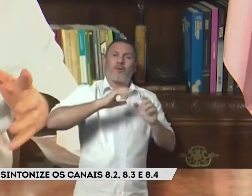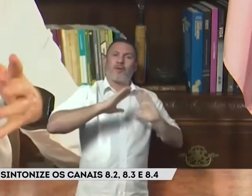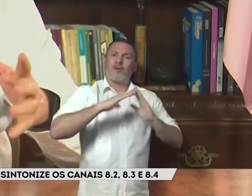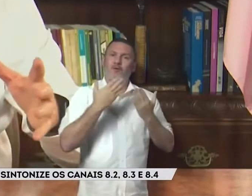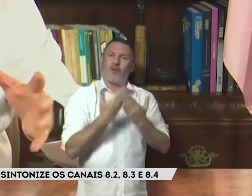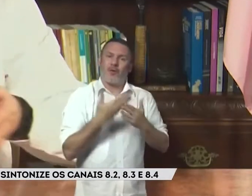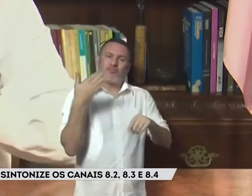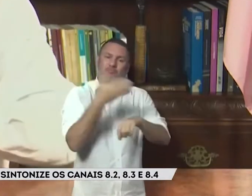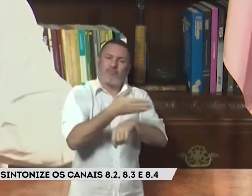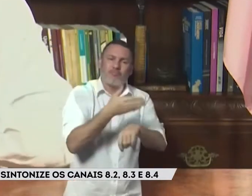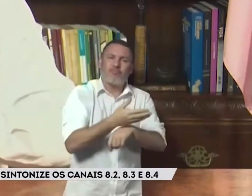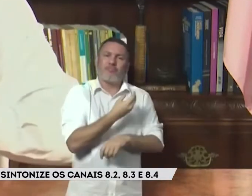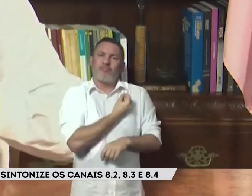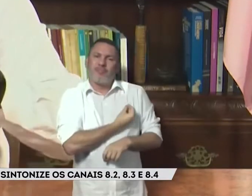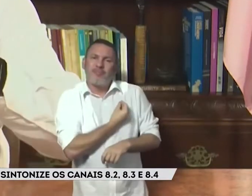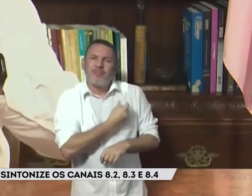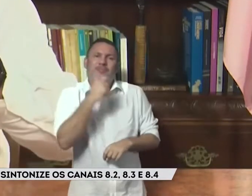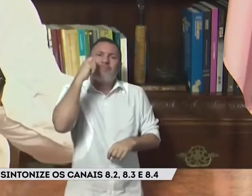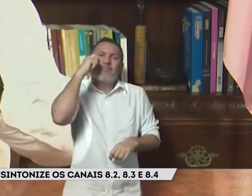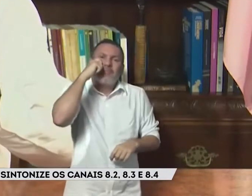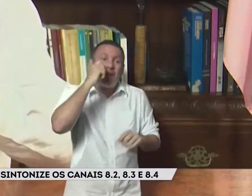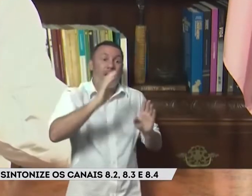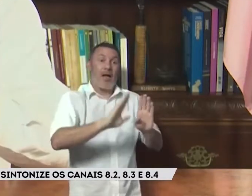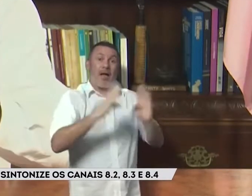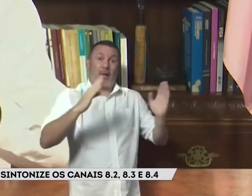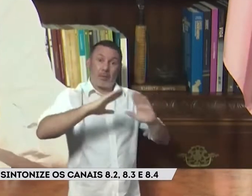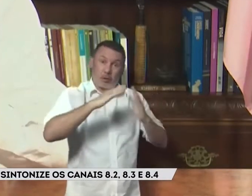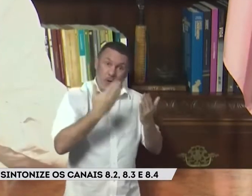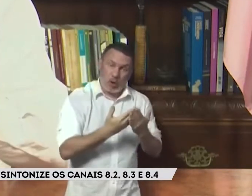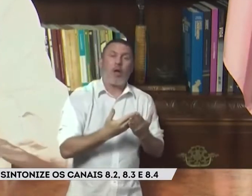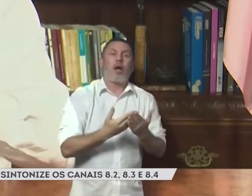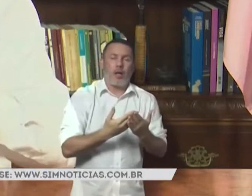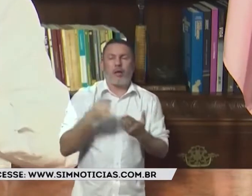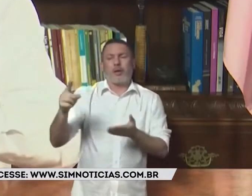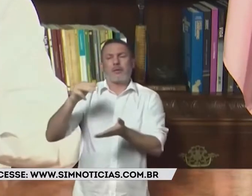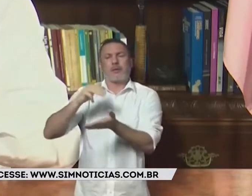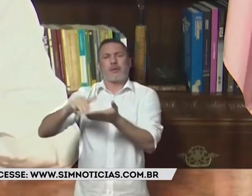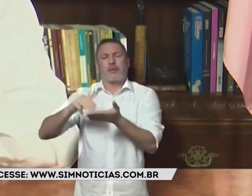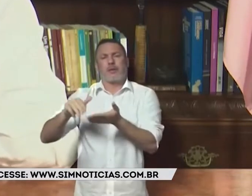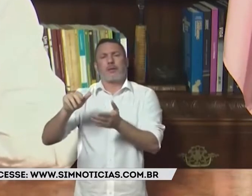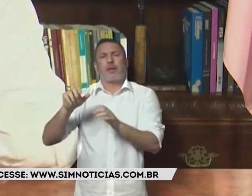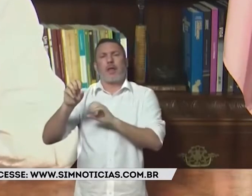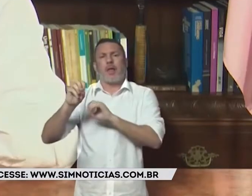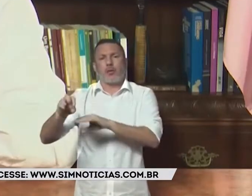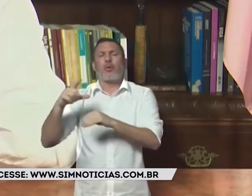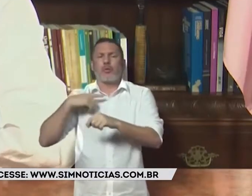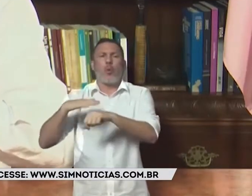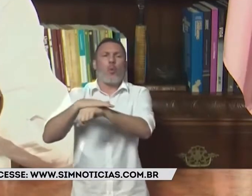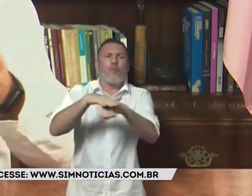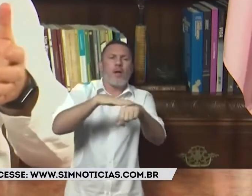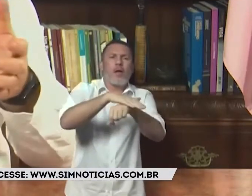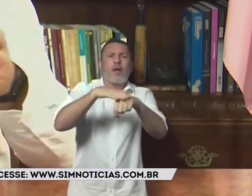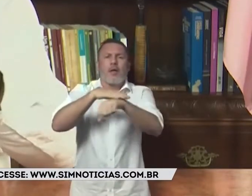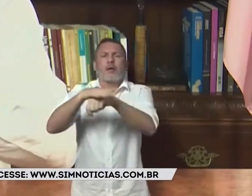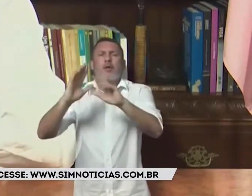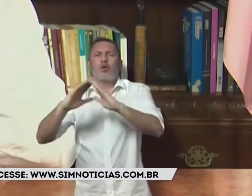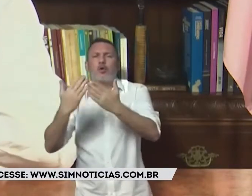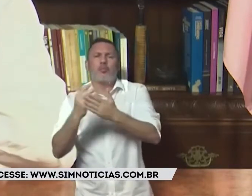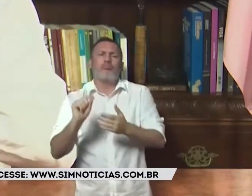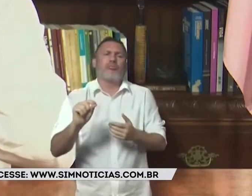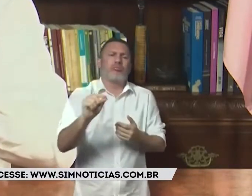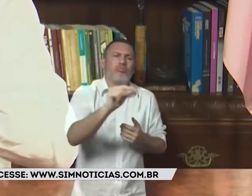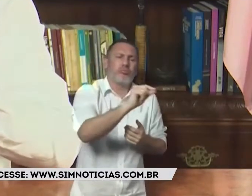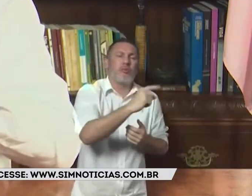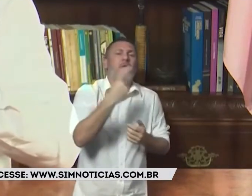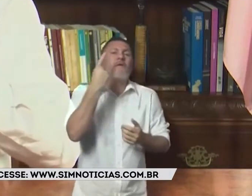está coordenando com os municípios, com as escolas do setor privado, um protocolo que permitirá que a gente possa